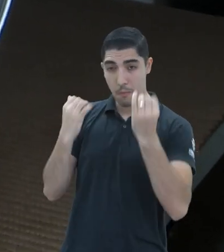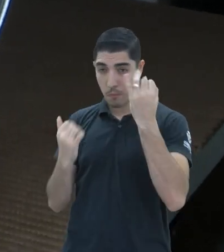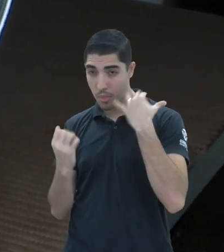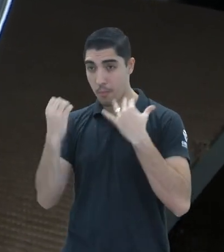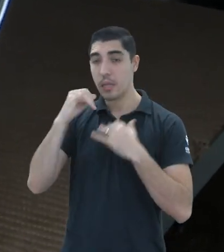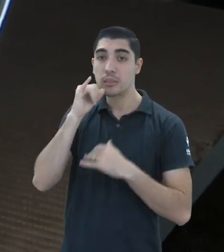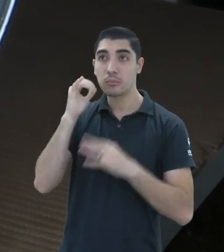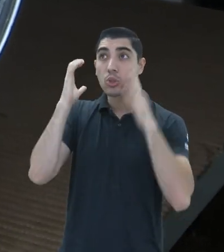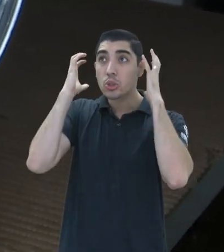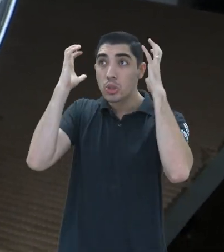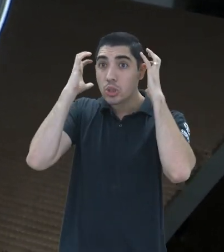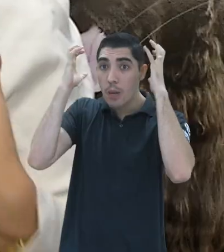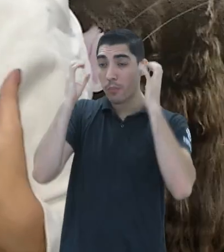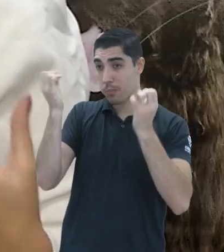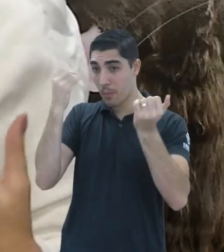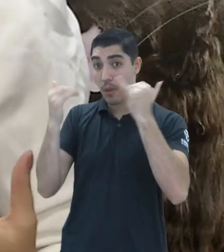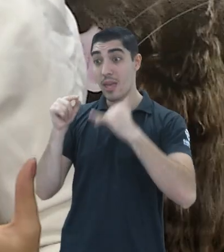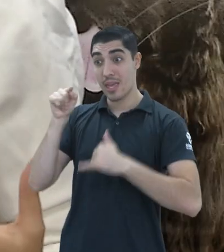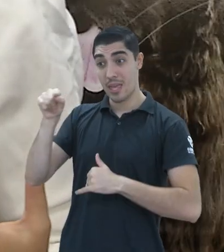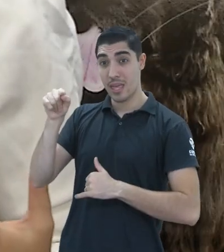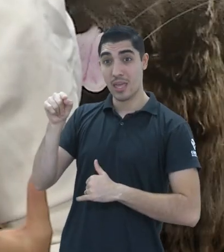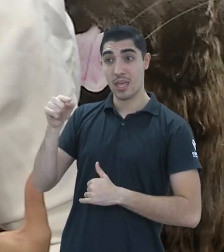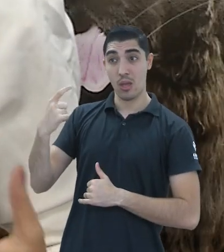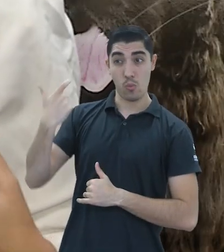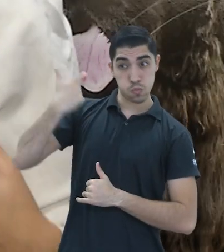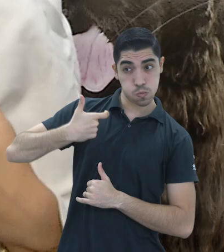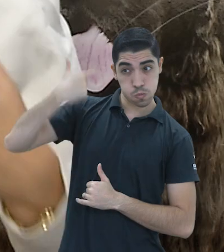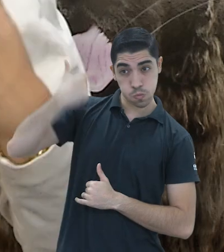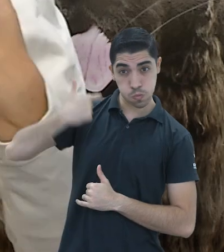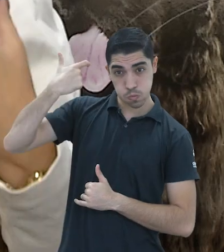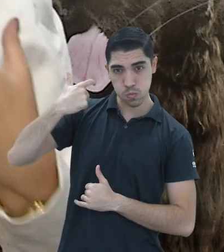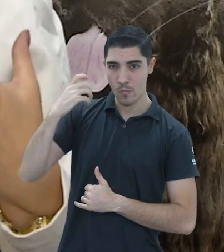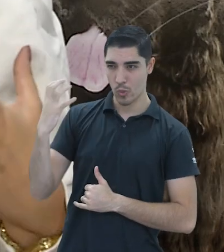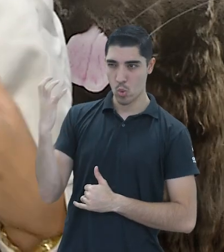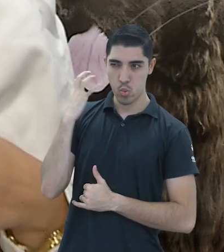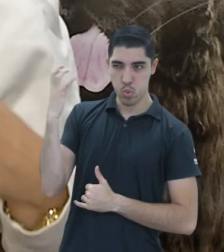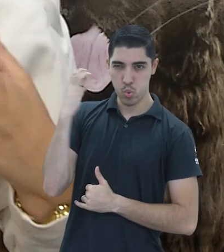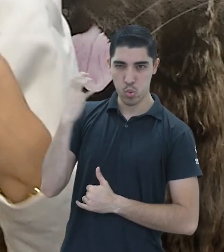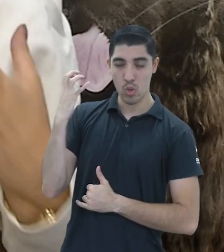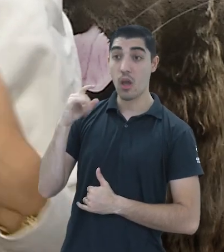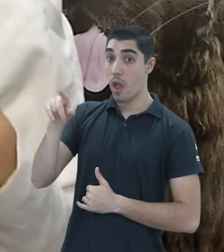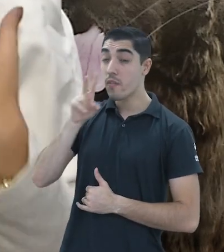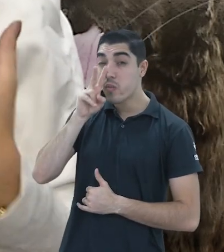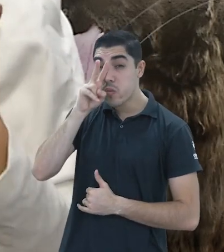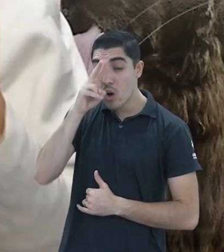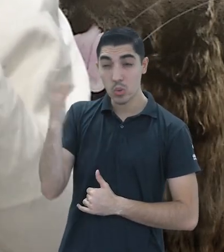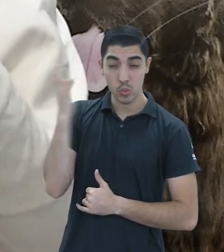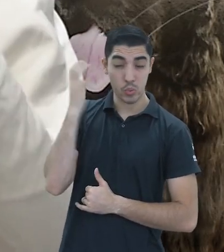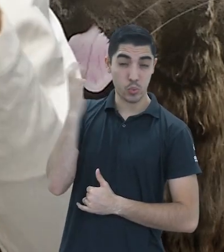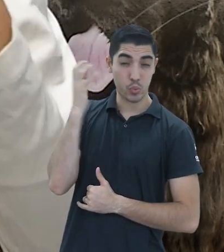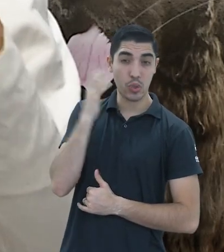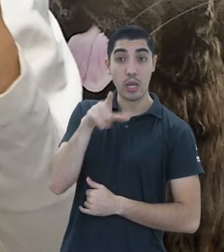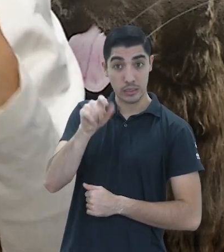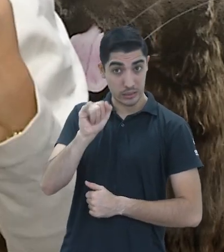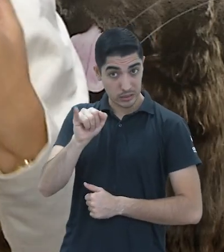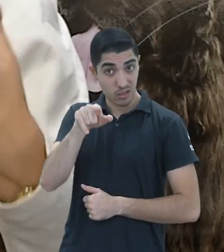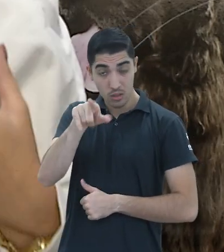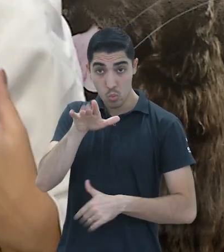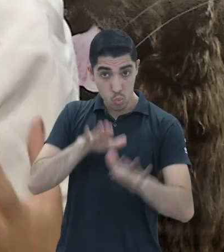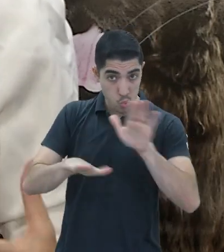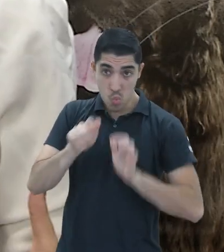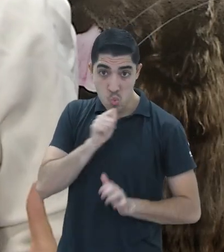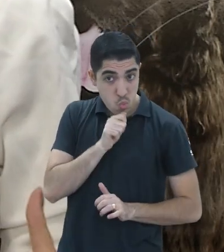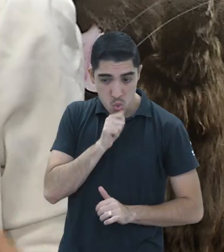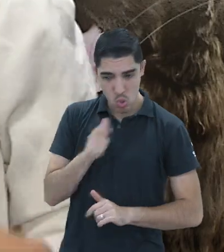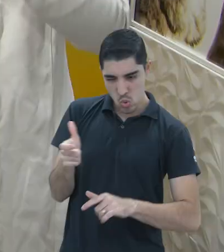o shampoo, e os secadores são muito potentes. É verdade. Né? E aí essas potências, se não tomar muito cuidado com direção de